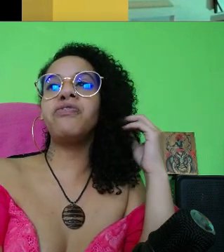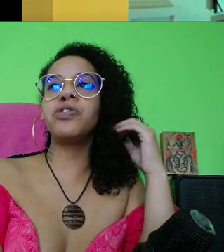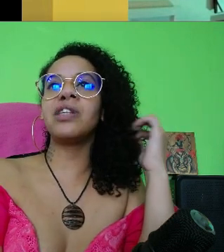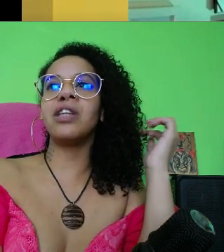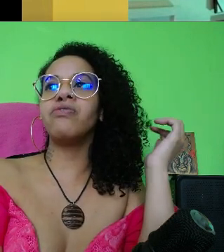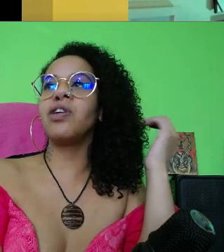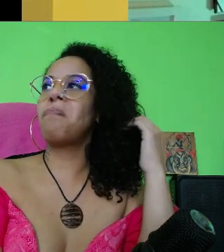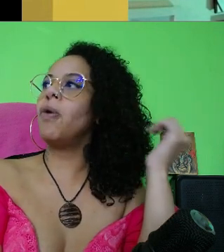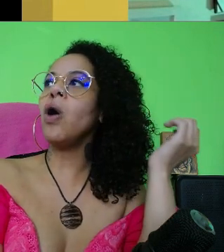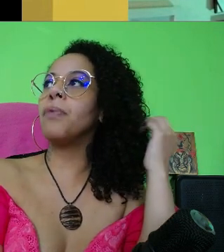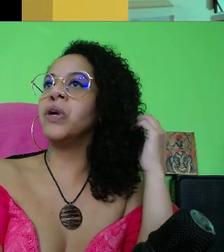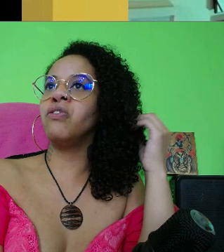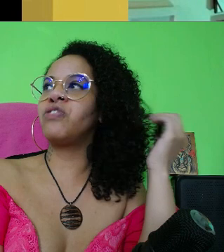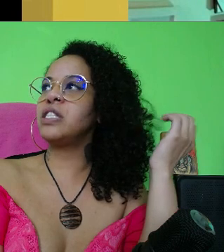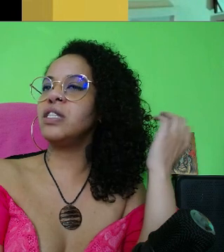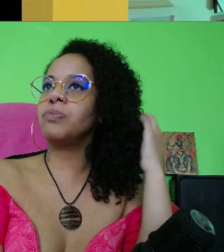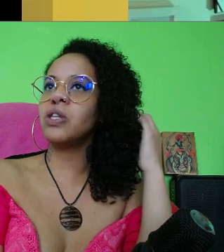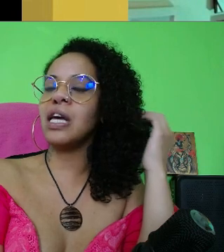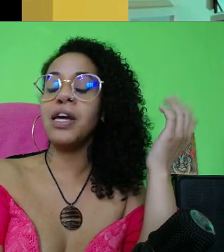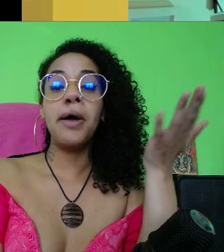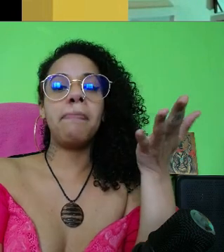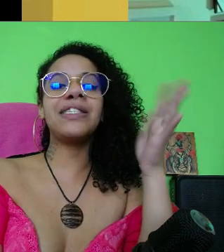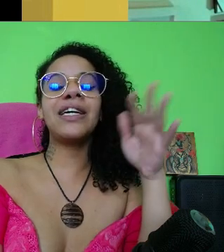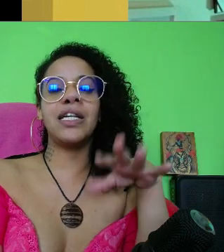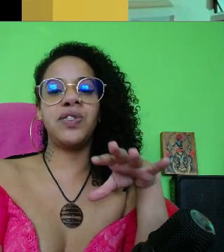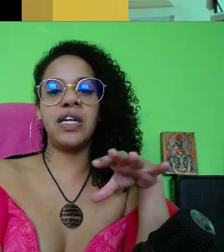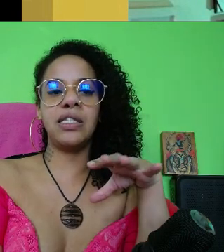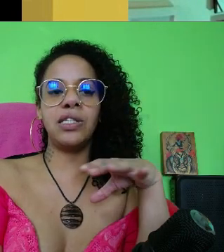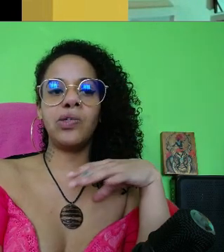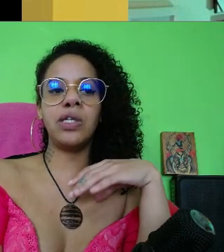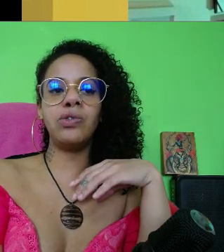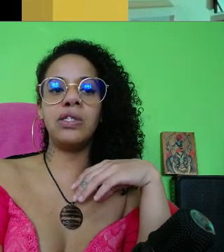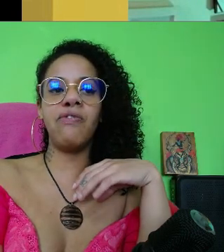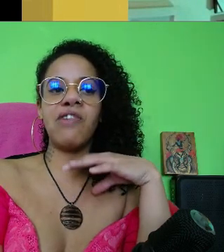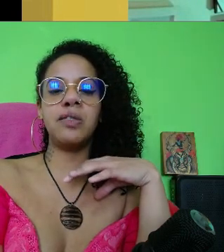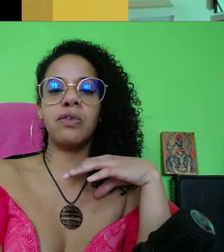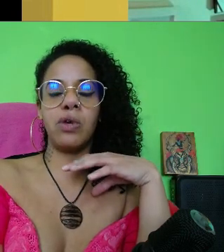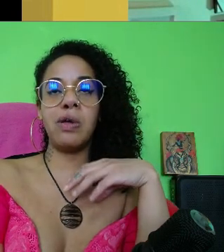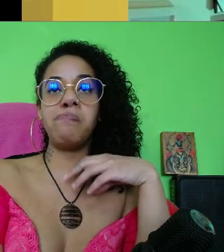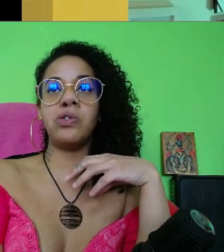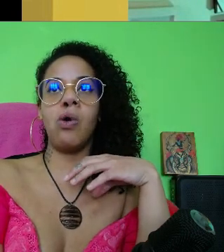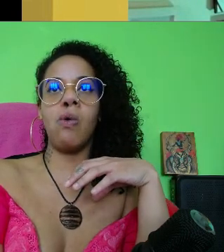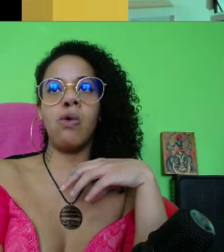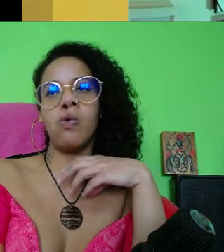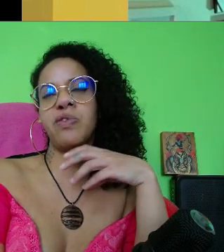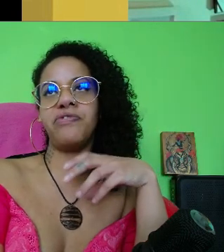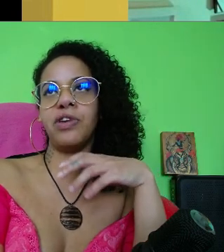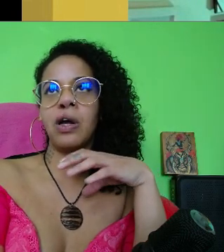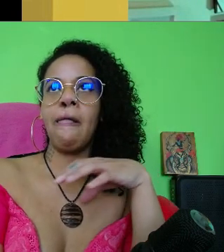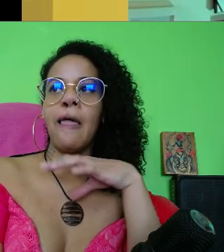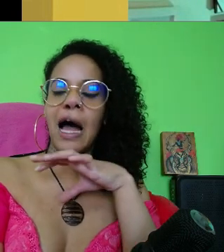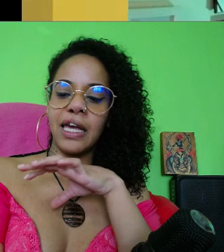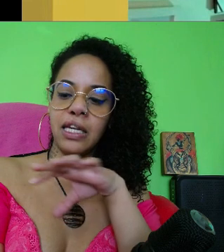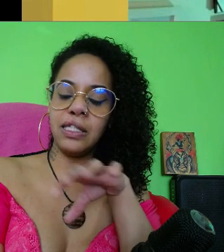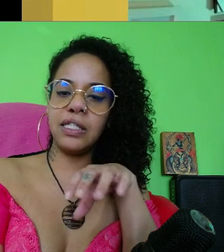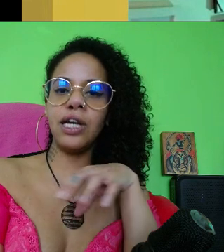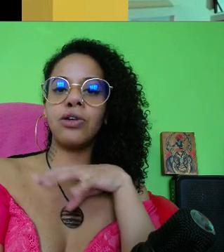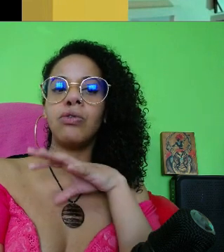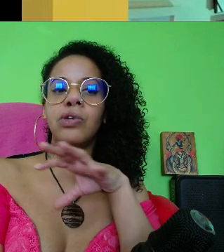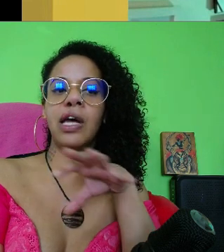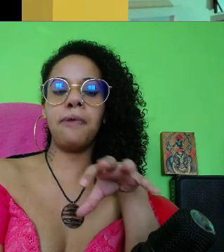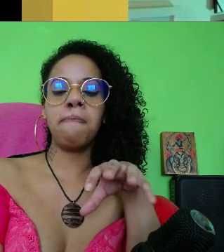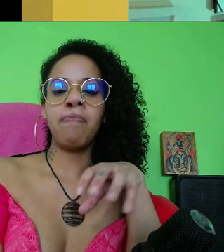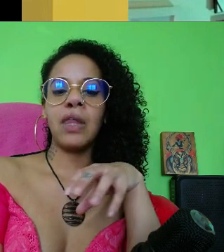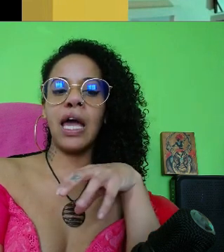eu saí de lá meio frustrada eu falei mano fascismo tá aí mas é que às vezes quando se faz quando a pessoa ou enfim aquele